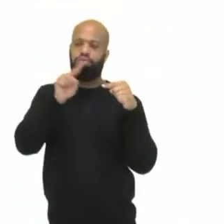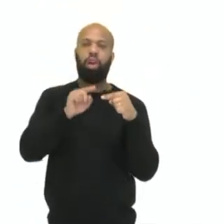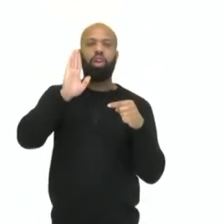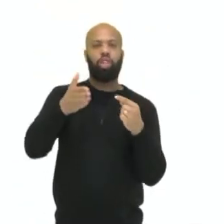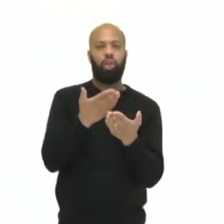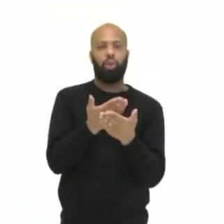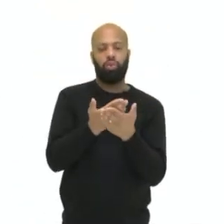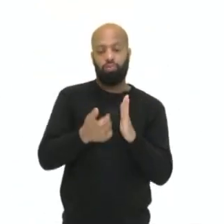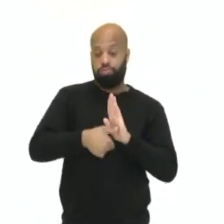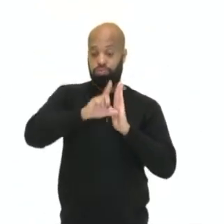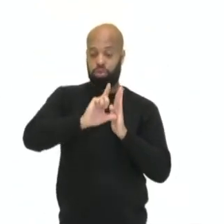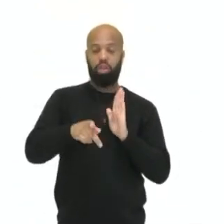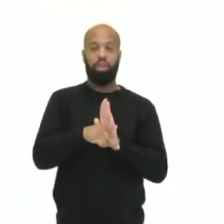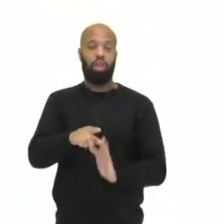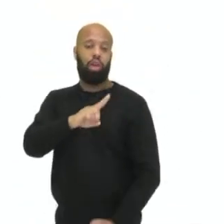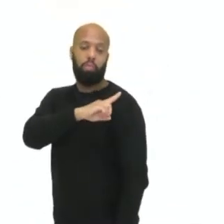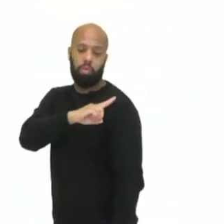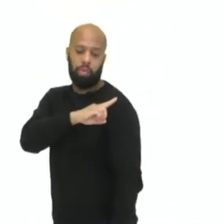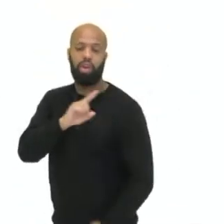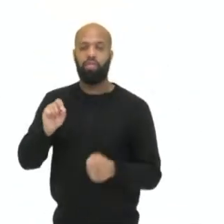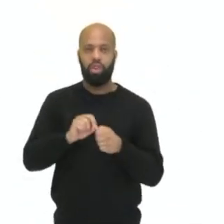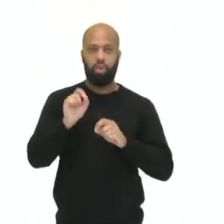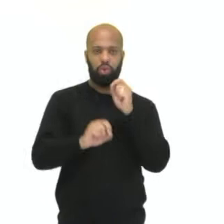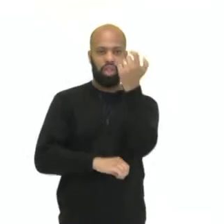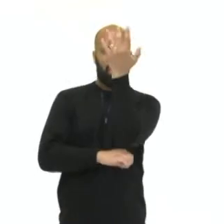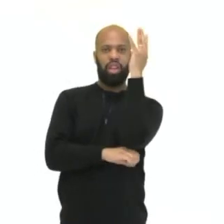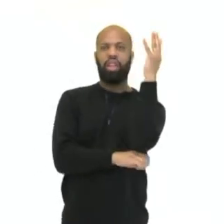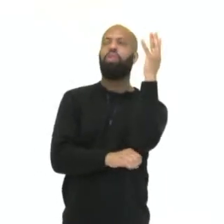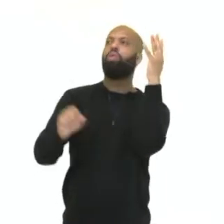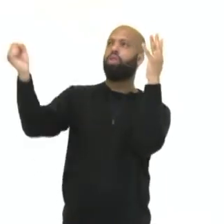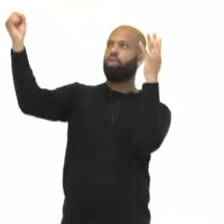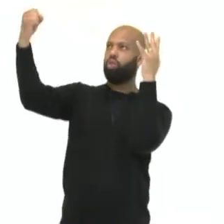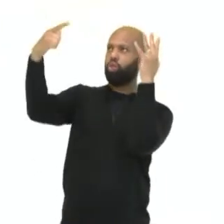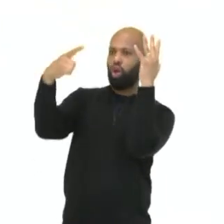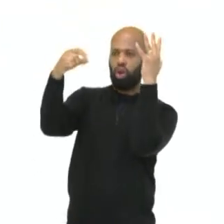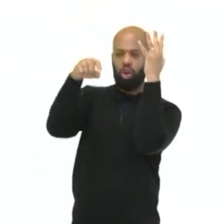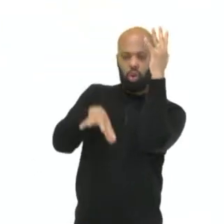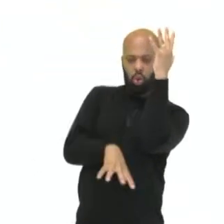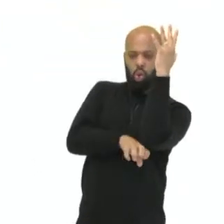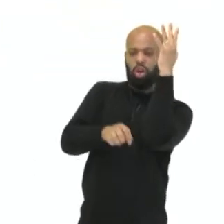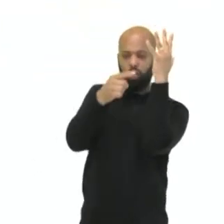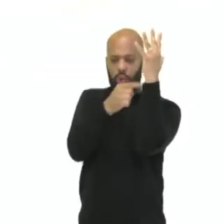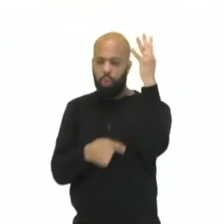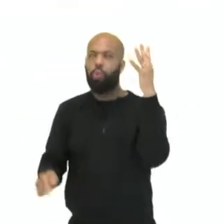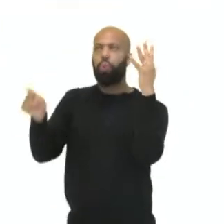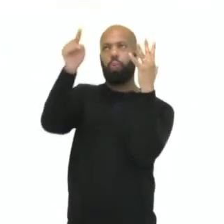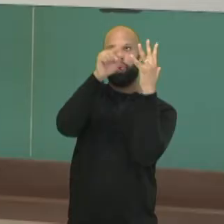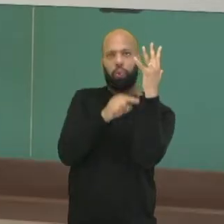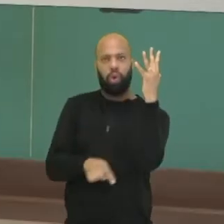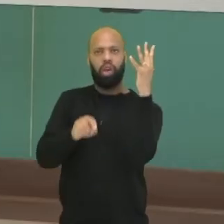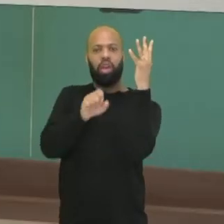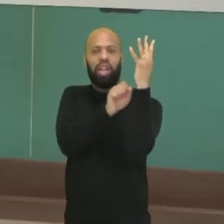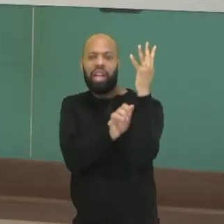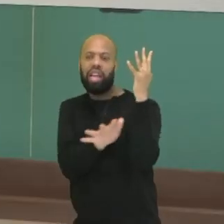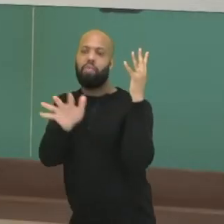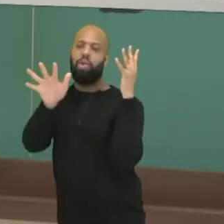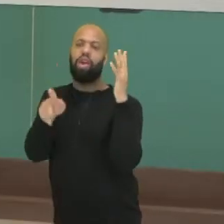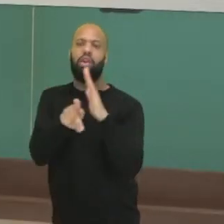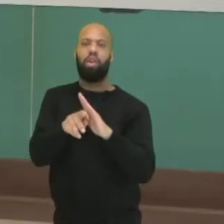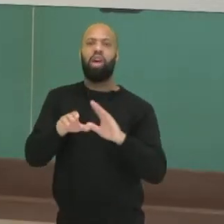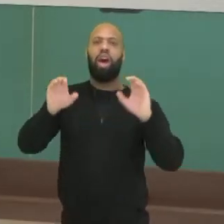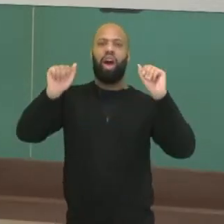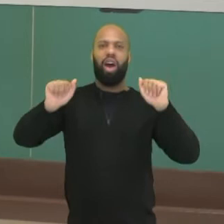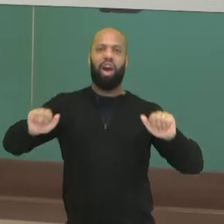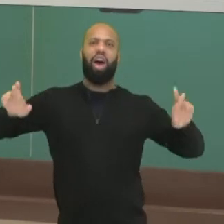na primeira série e tal, para realizar a fotossíntese, né? Essa fotossíntese vai produzir depois oxigênio, vai ser liberado para a